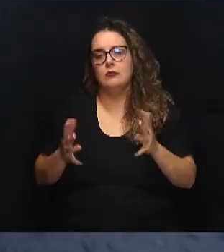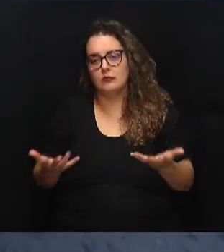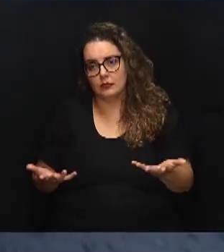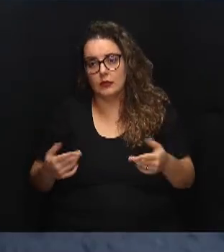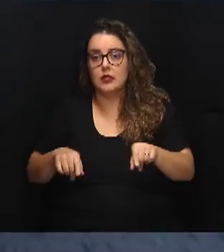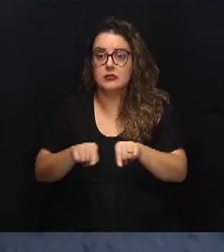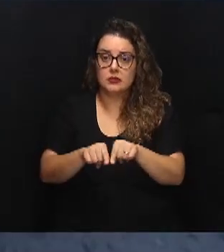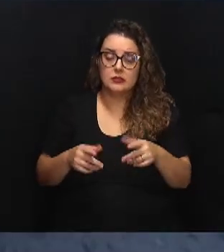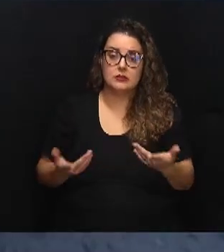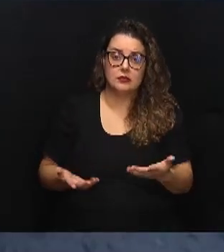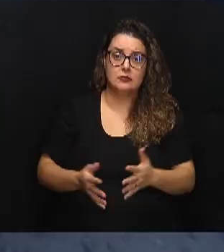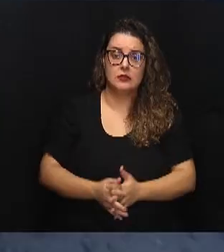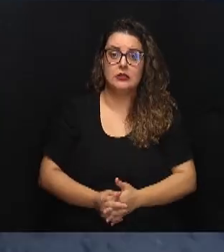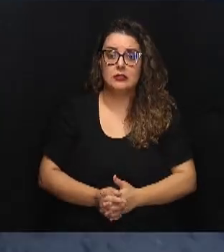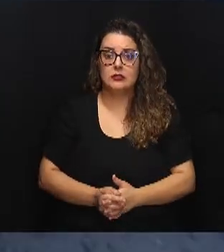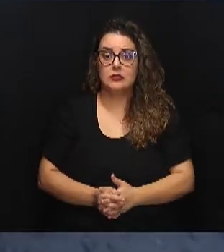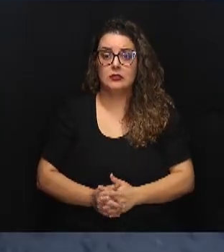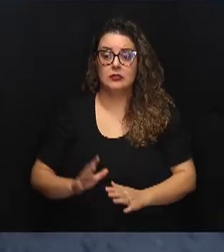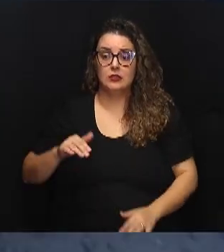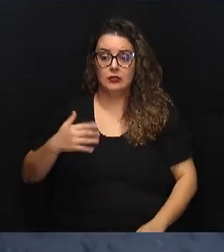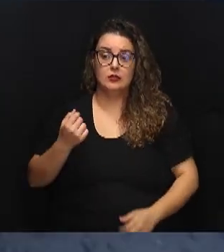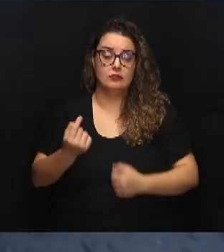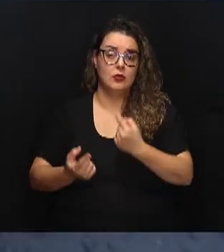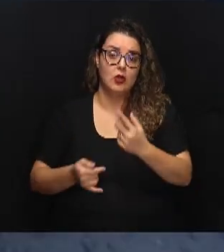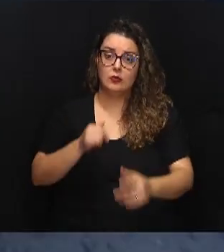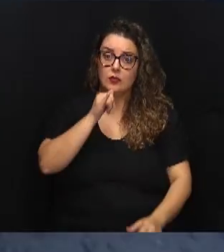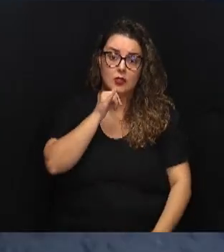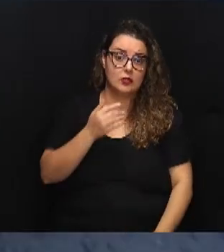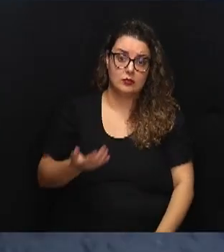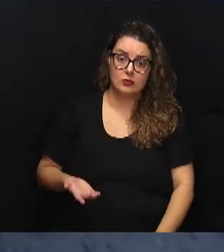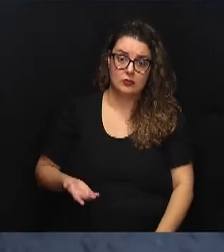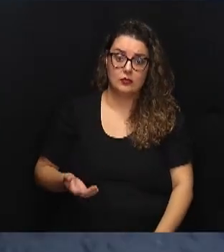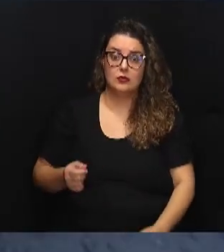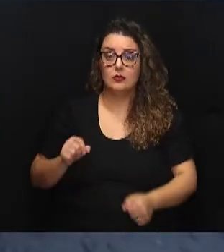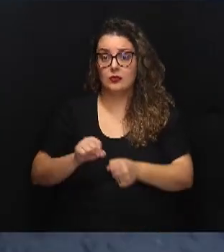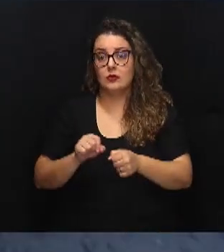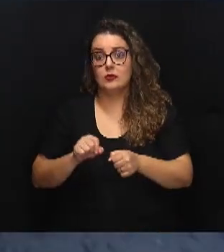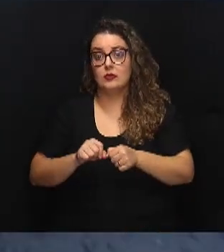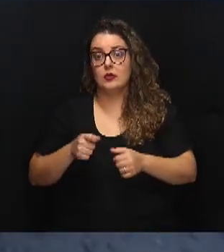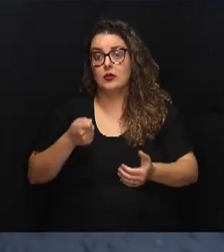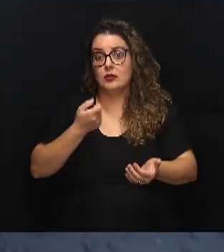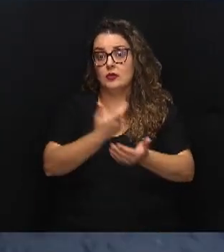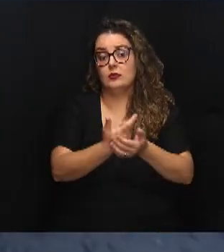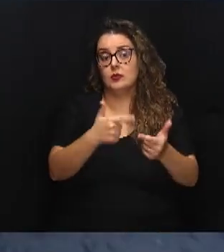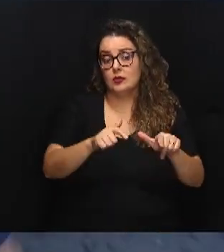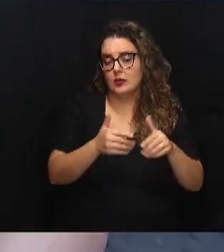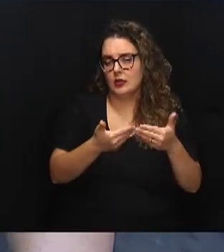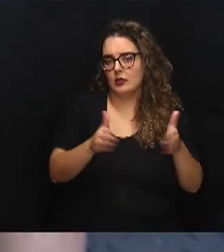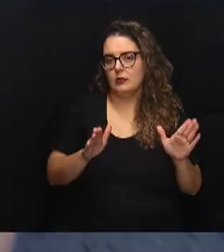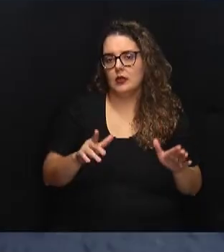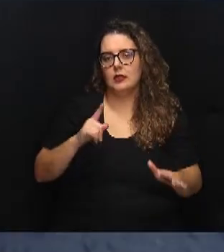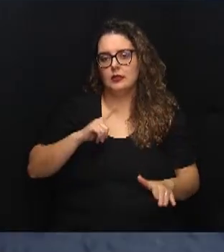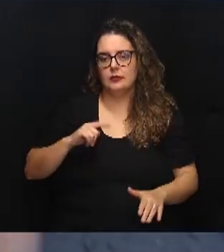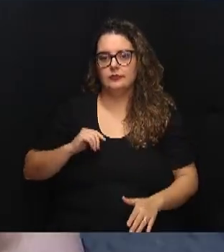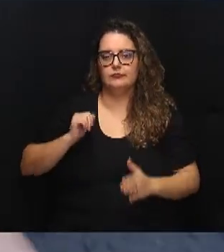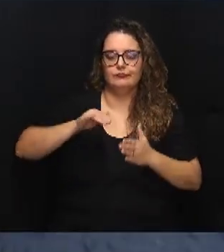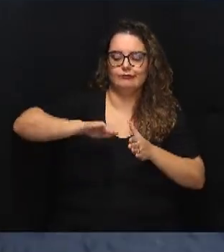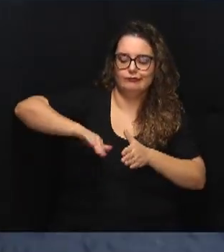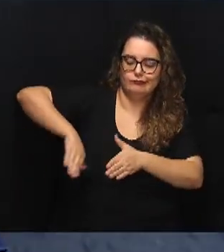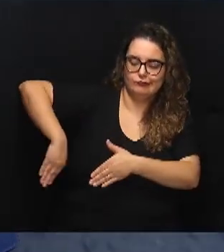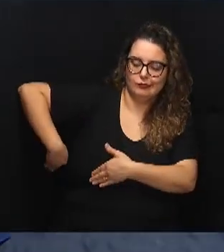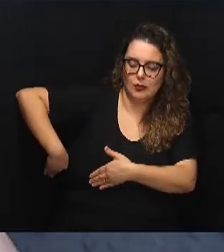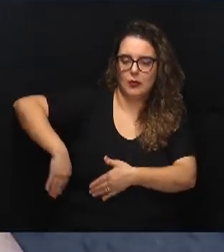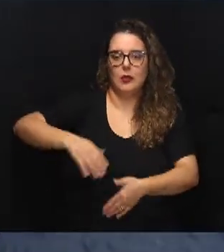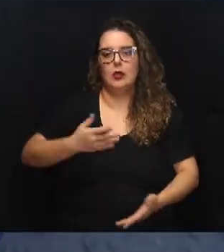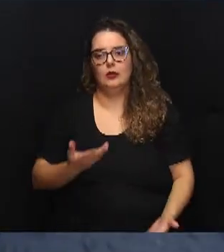mas quando alguns, por exemplo, vão fazer compras em lugares abertos e tem bolsa, joga a bolsa para